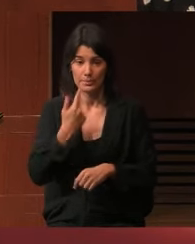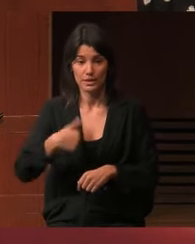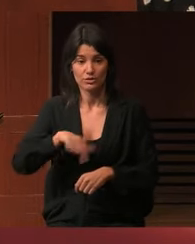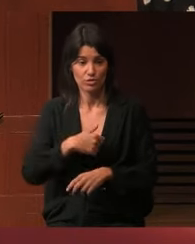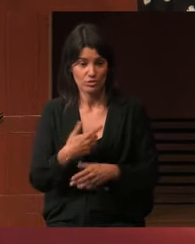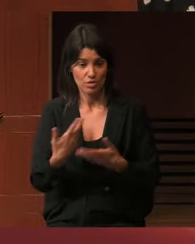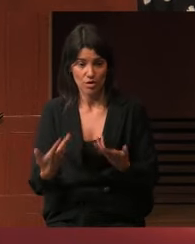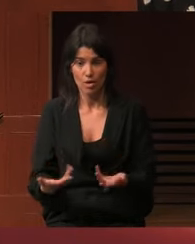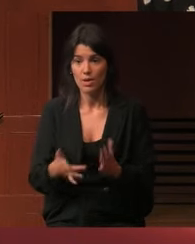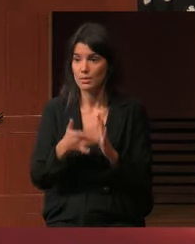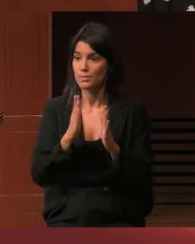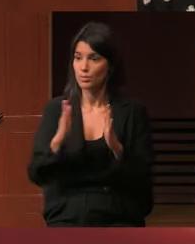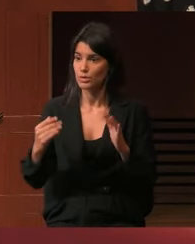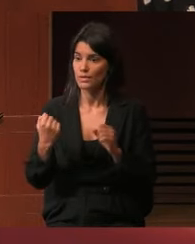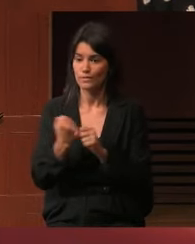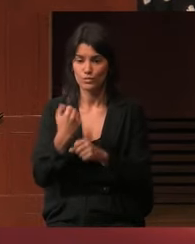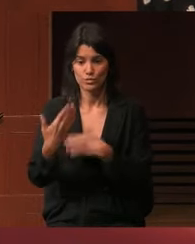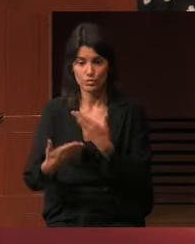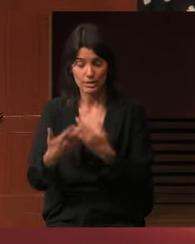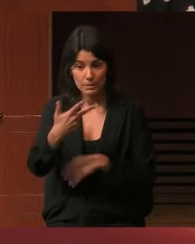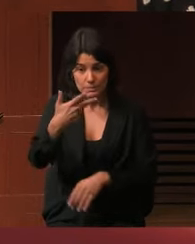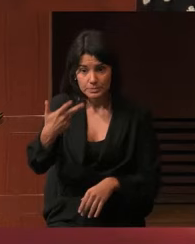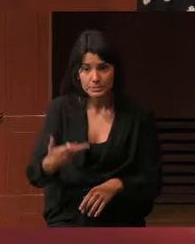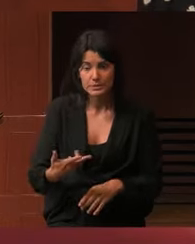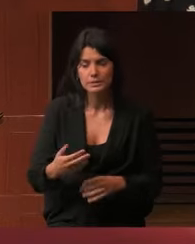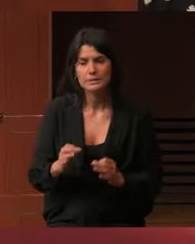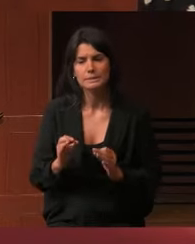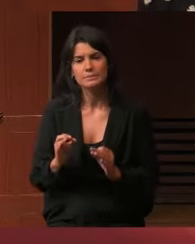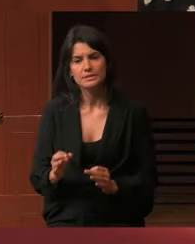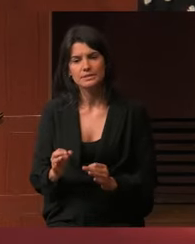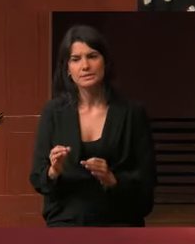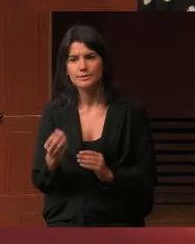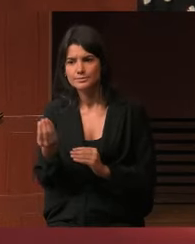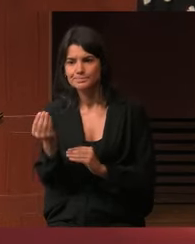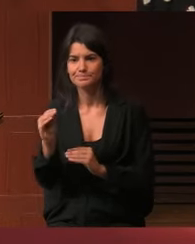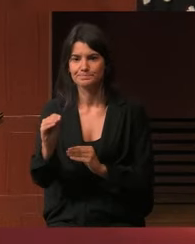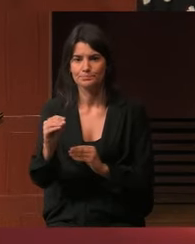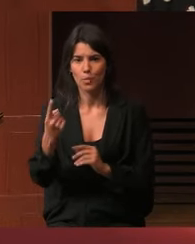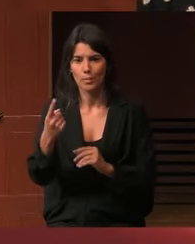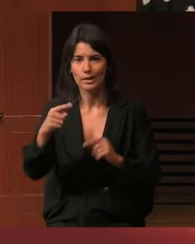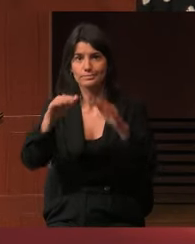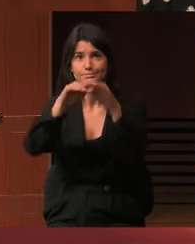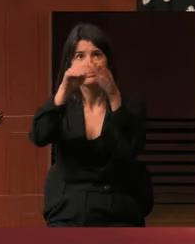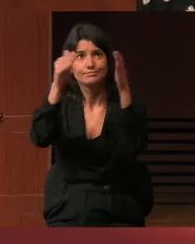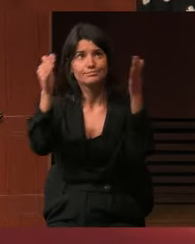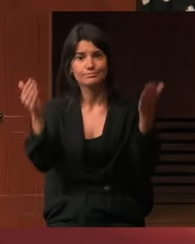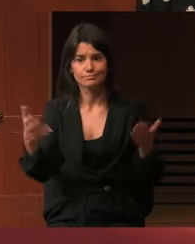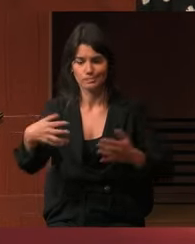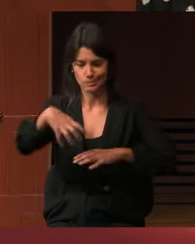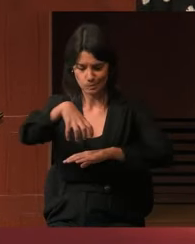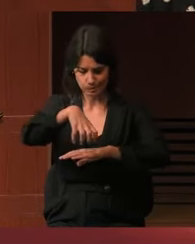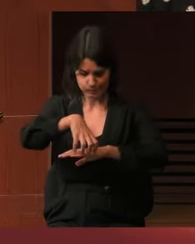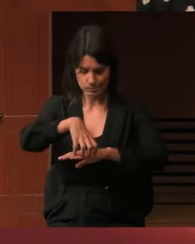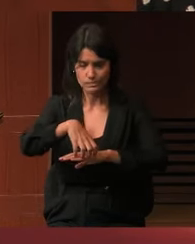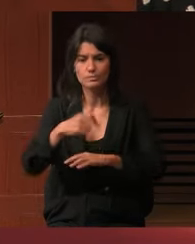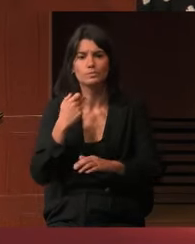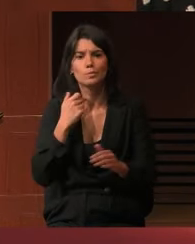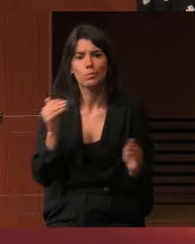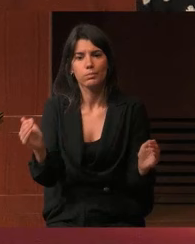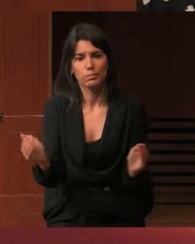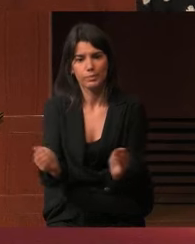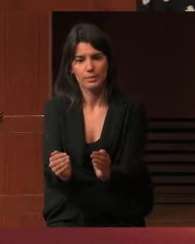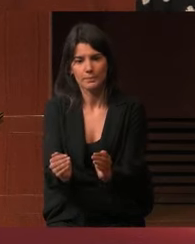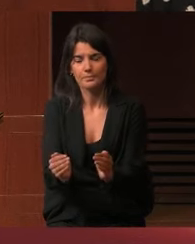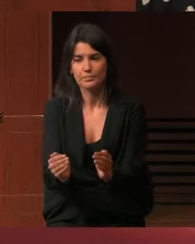ter uma biblioteca a funcionar em pleno, necessitamos de instalar nela uma cápsula que faz em modelo reduzido o que a